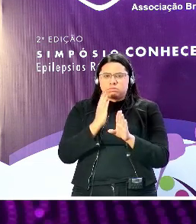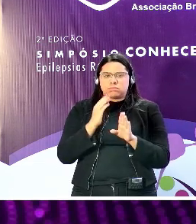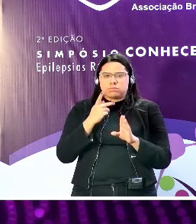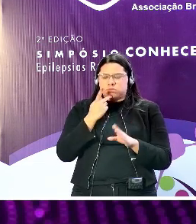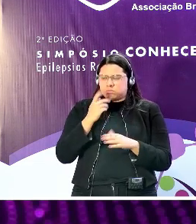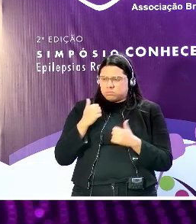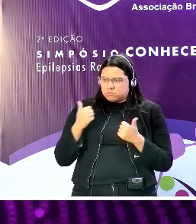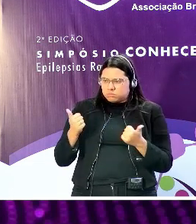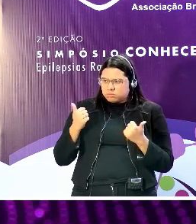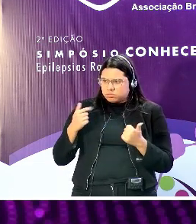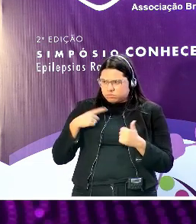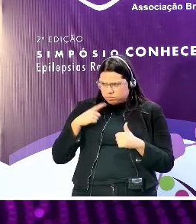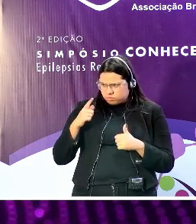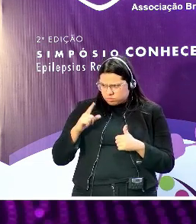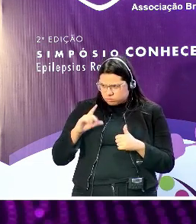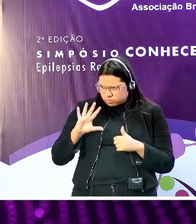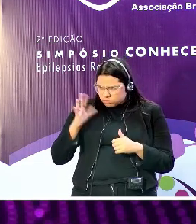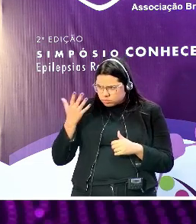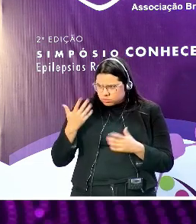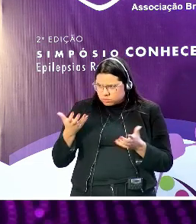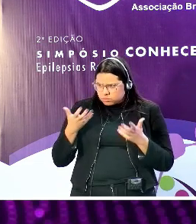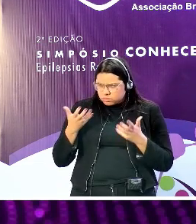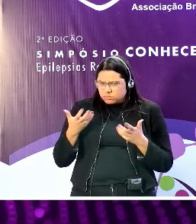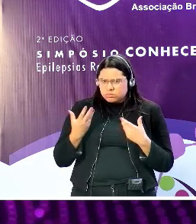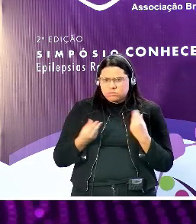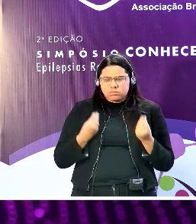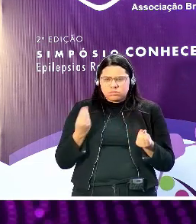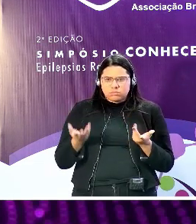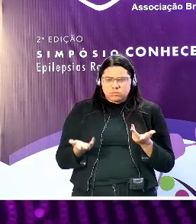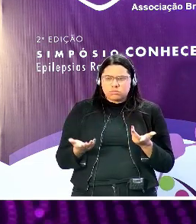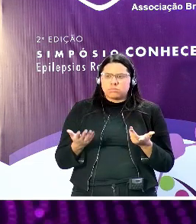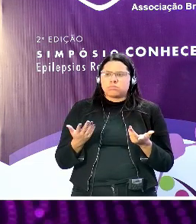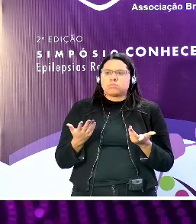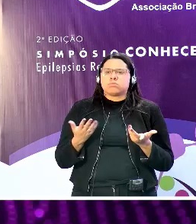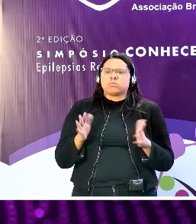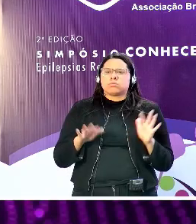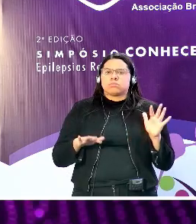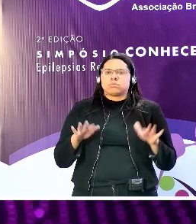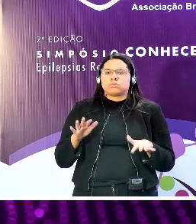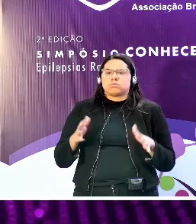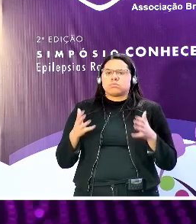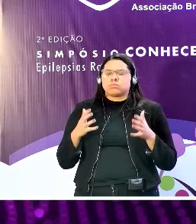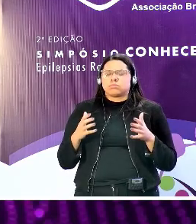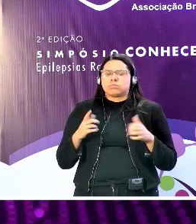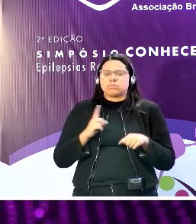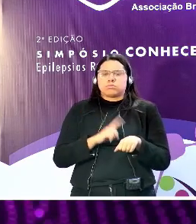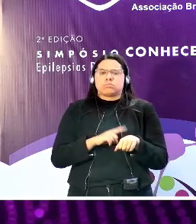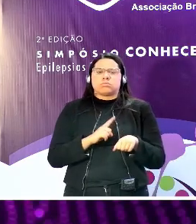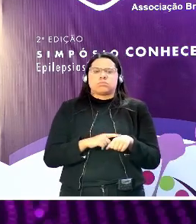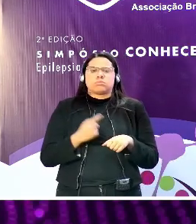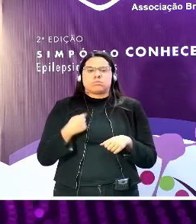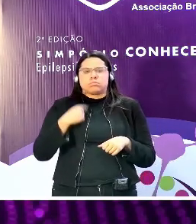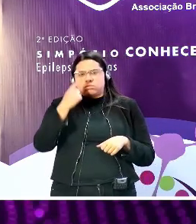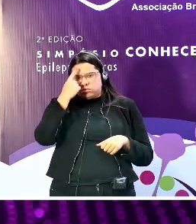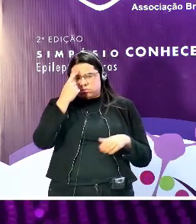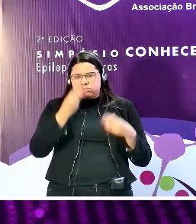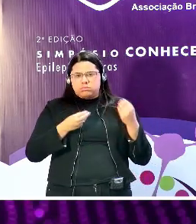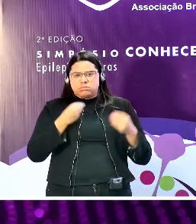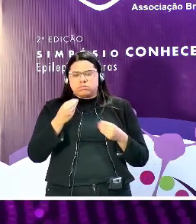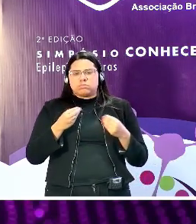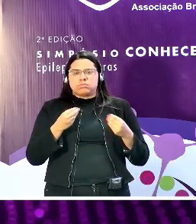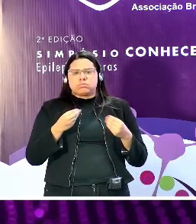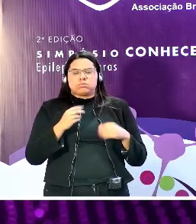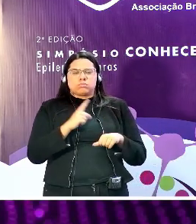ok, tem alguma coisa acontecendo e eu quero engajar logo com esse canal. E aí você quer ficar por ali um tempo para ver quanto tempo você quer que a ligação